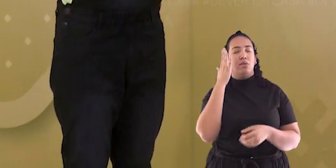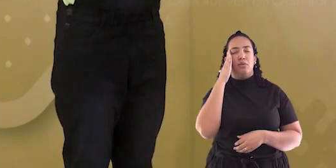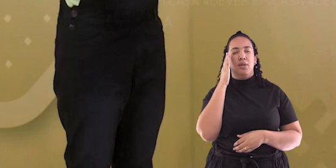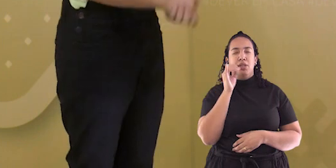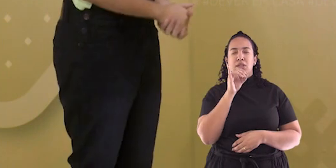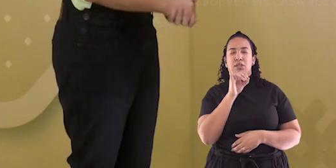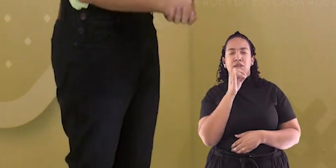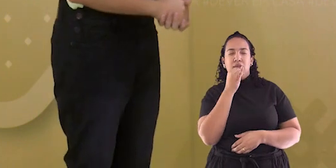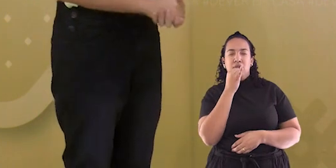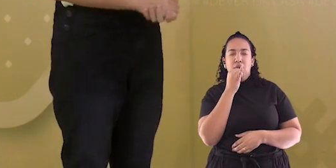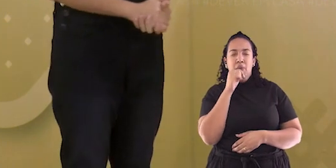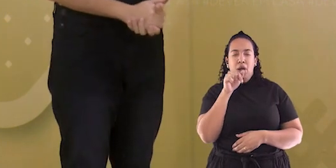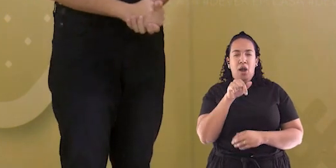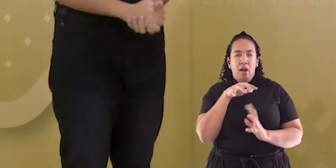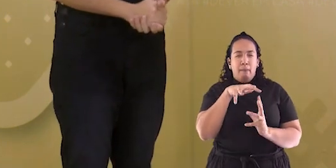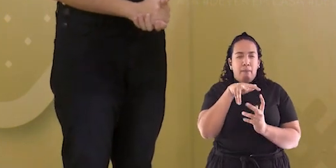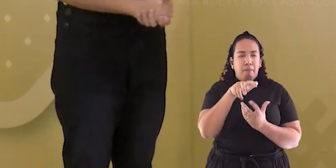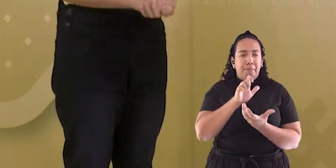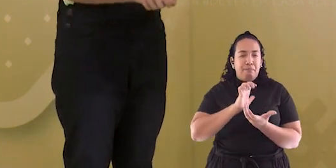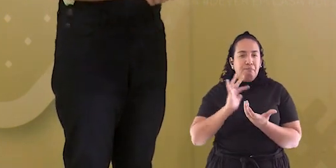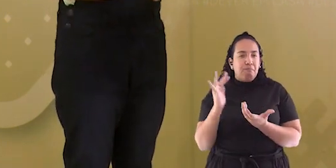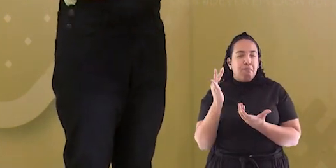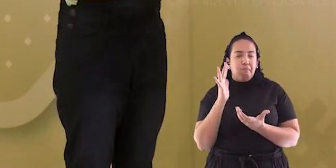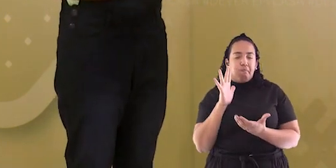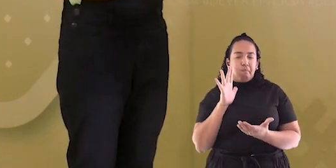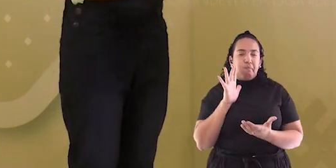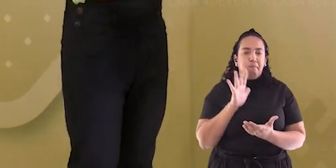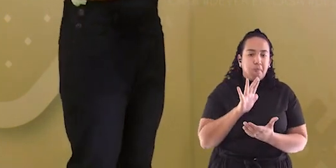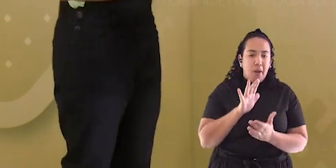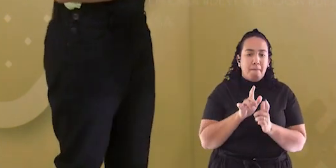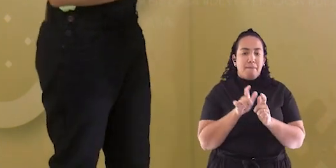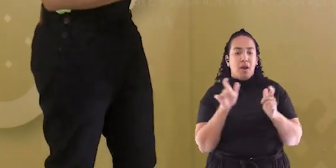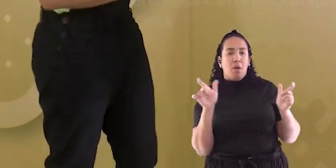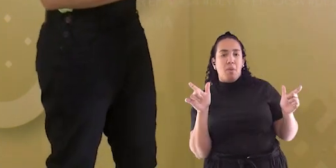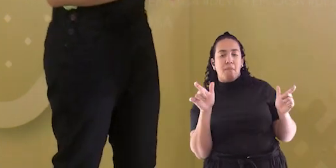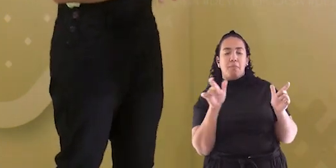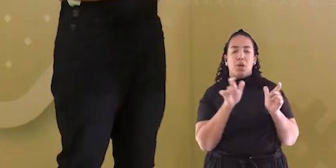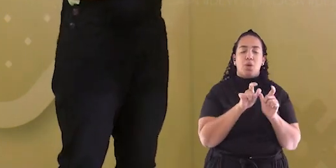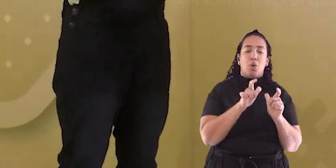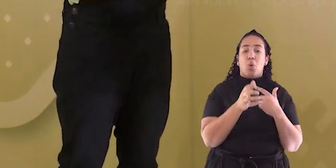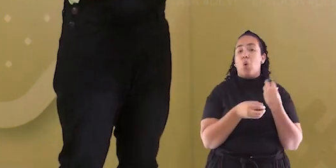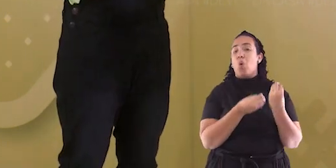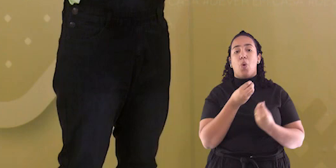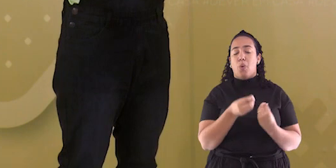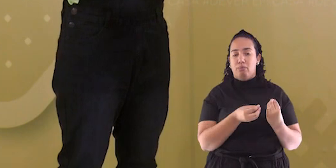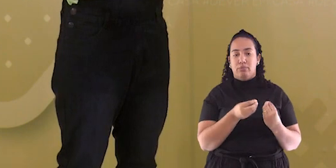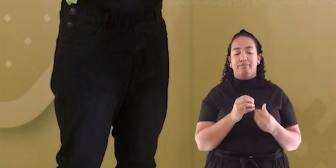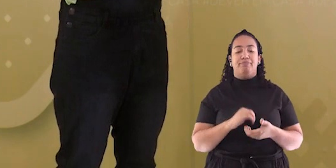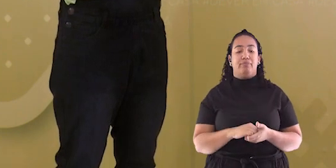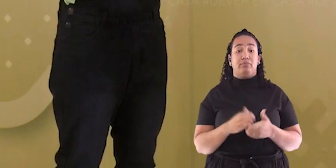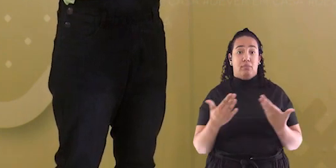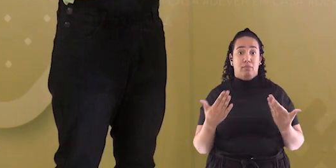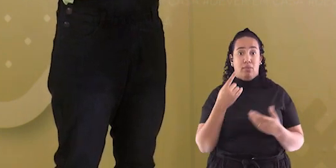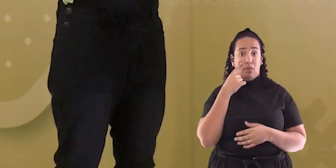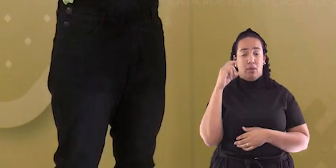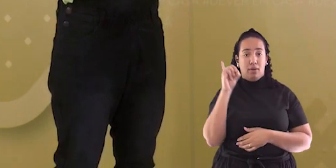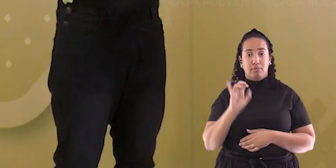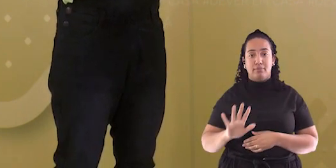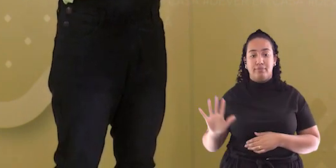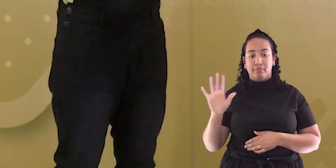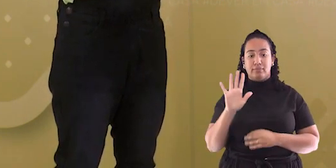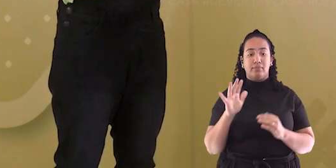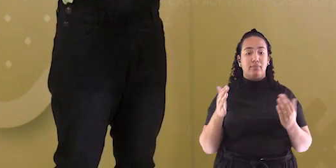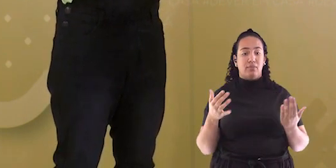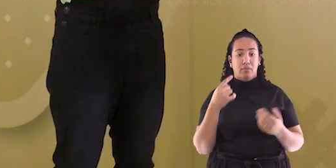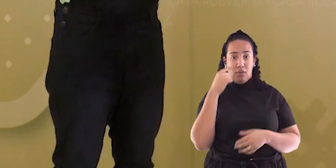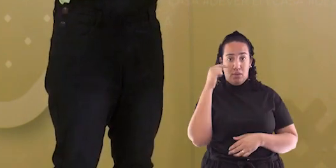a altitude da região. Pois é. Por exemplo, dei uma olhada aqui na imagem. Gente, aqui a gente tem a cidade